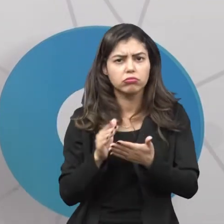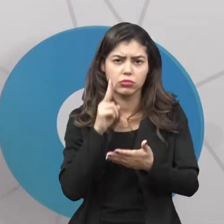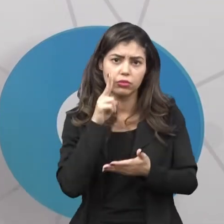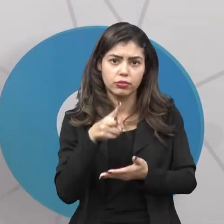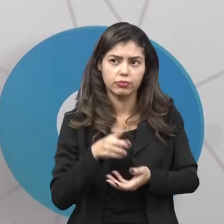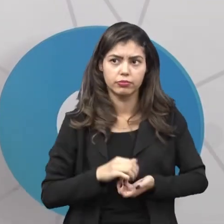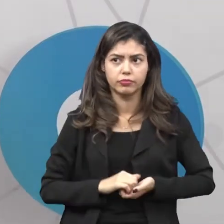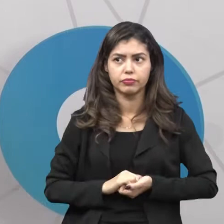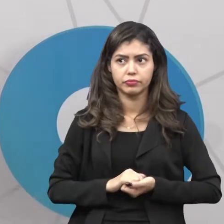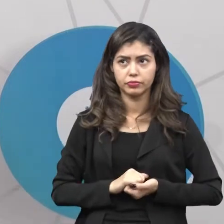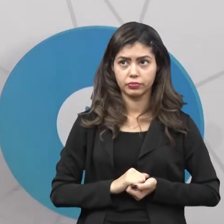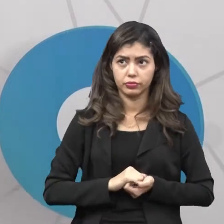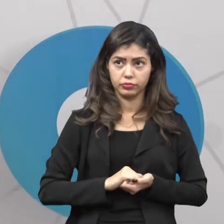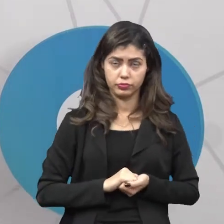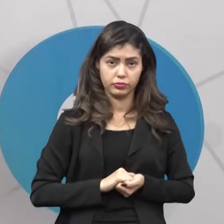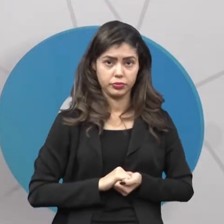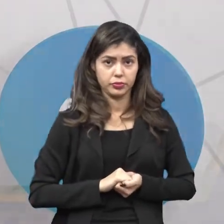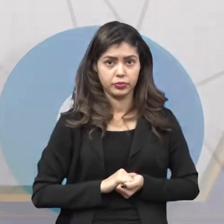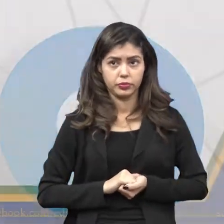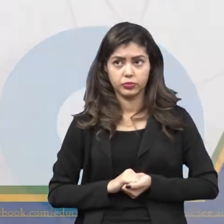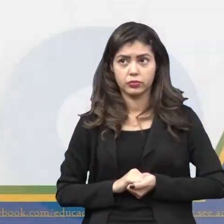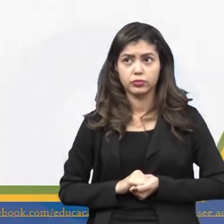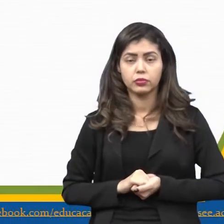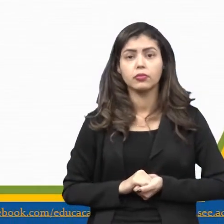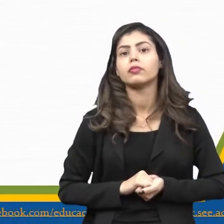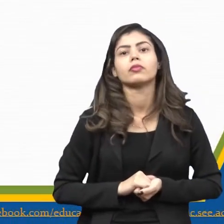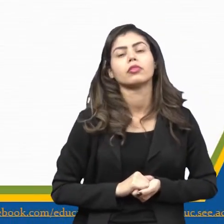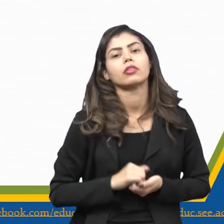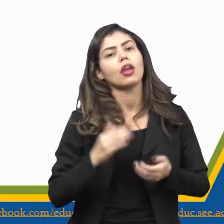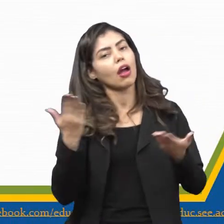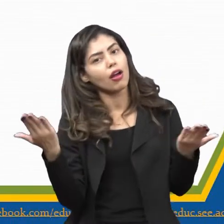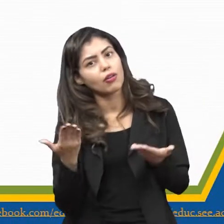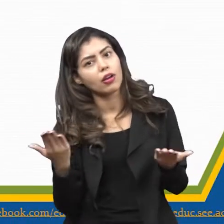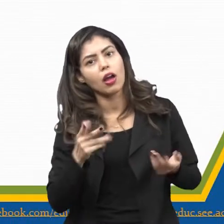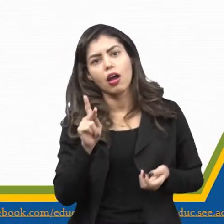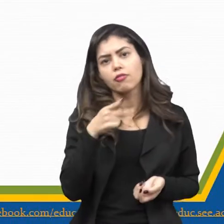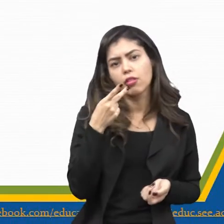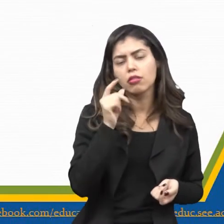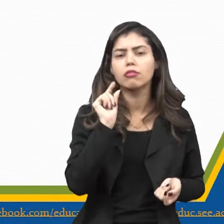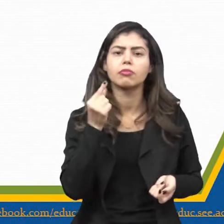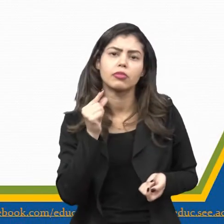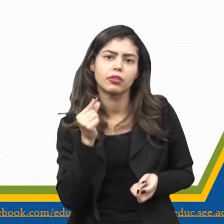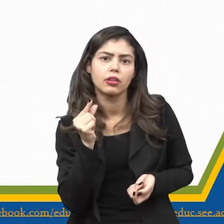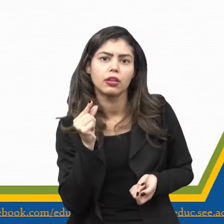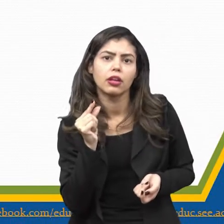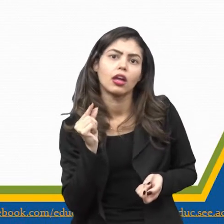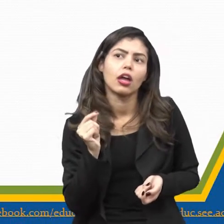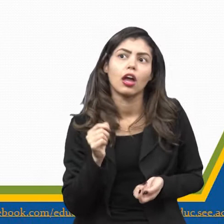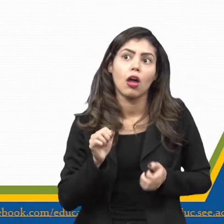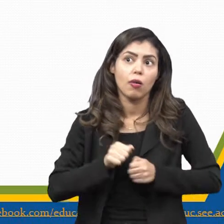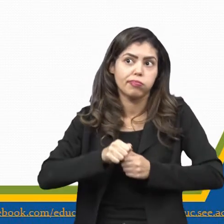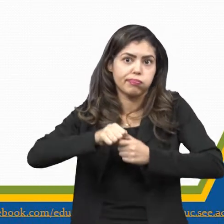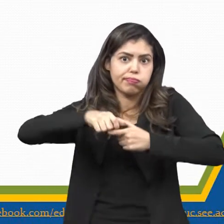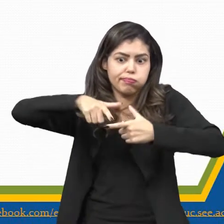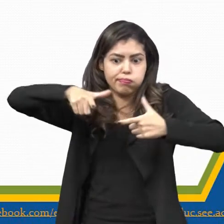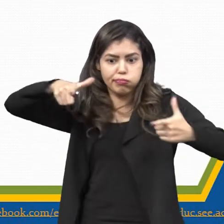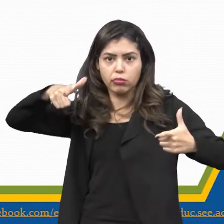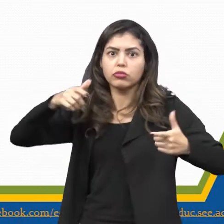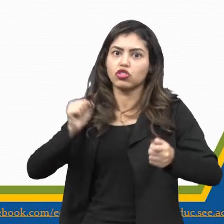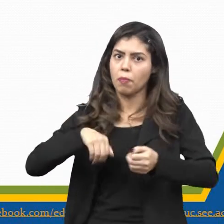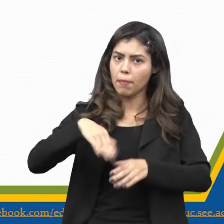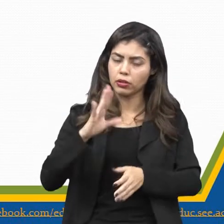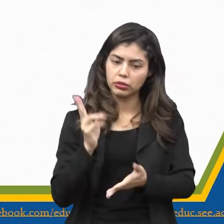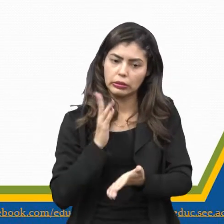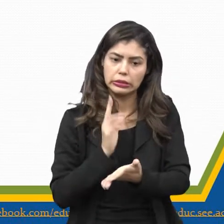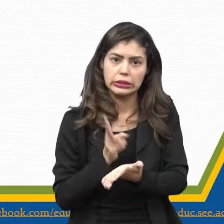E aí agora nós vamos falar da questão do exagero no exercício físico,